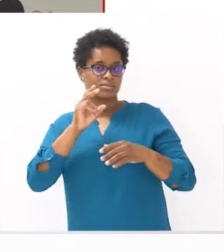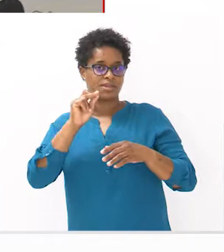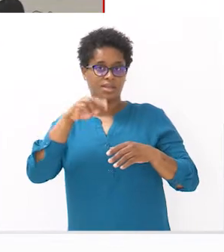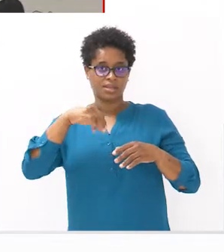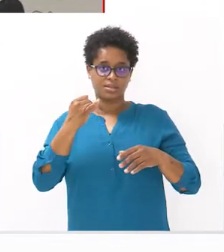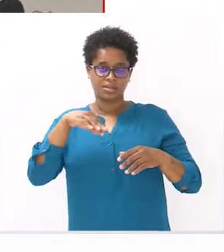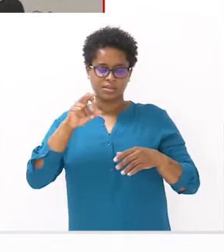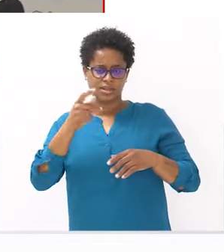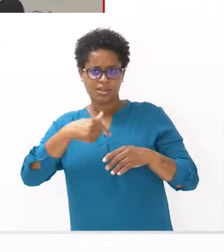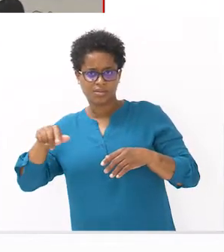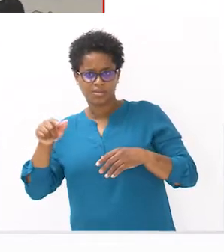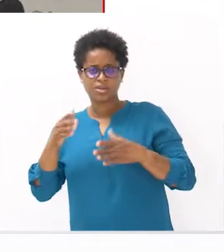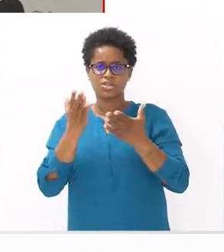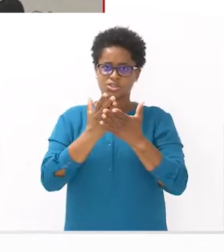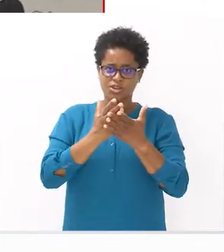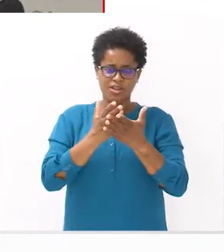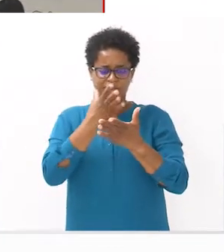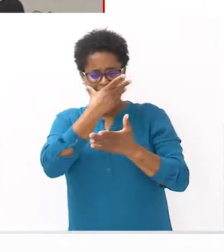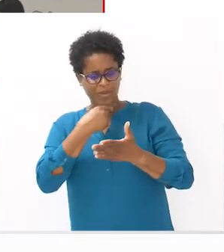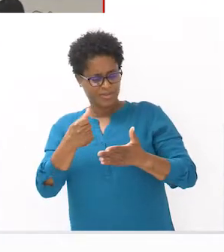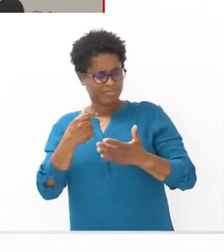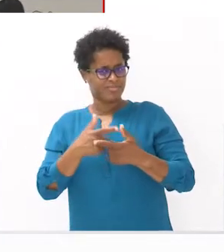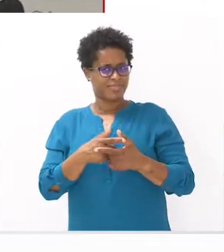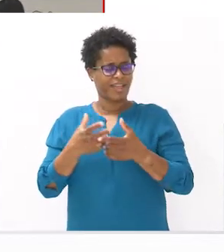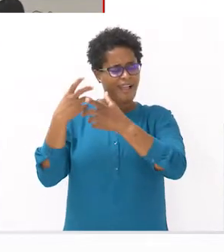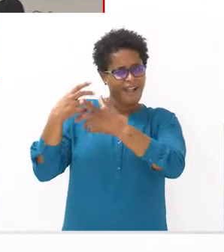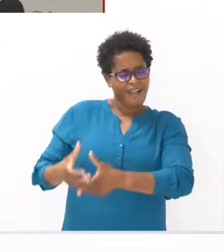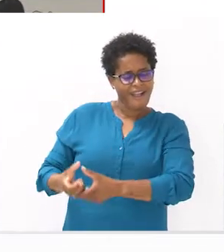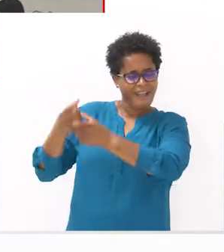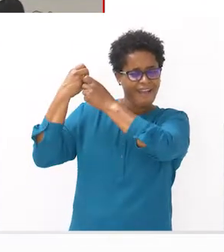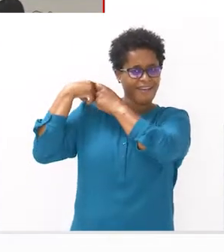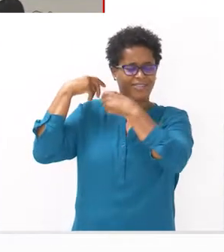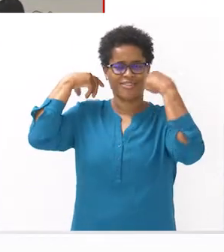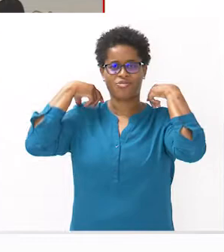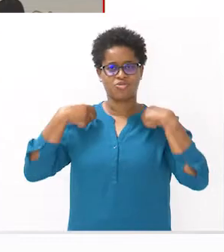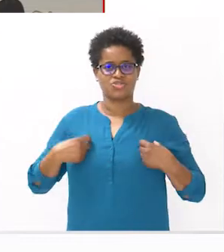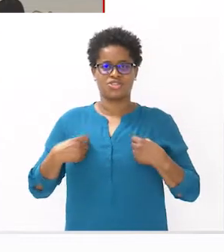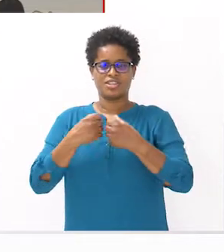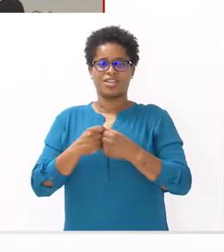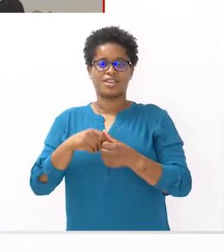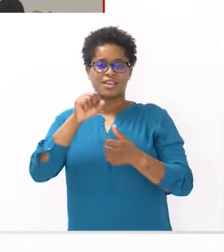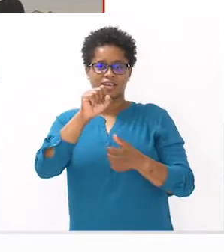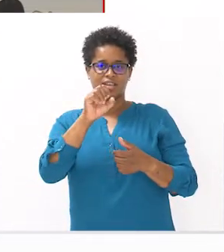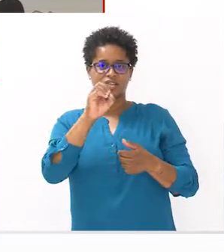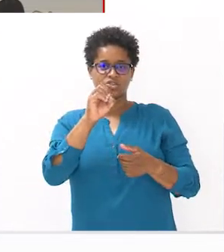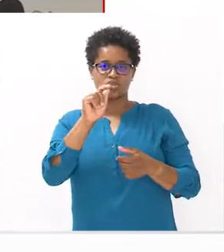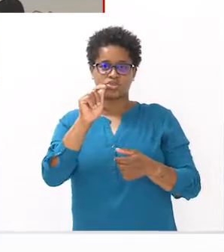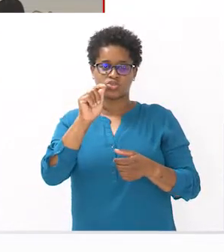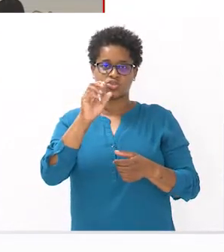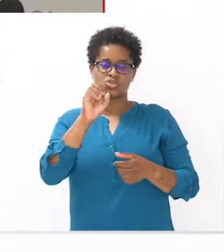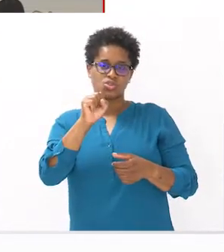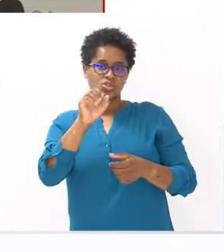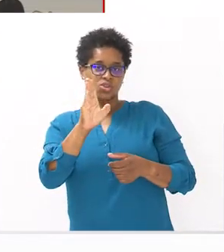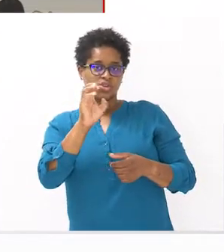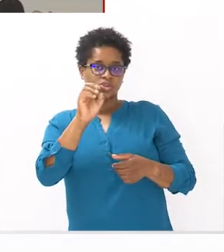para a escola ligeirinhas, carregando as mochilinhas. A joaninha Lalá é sempre